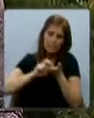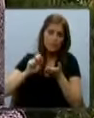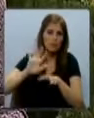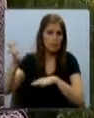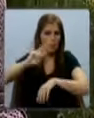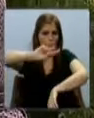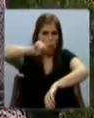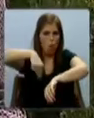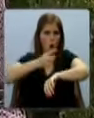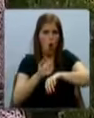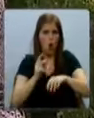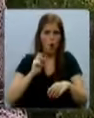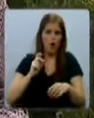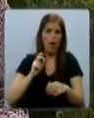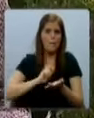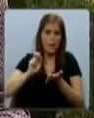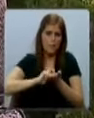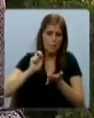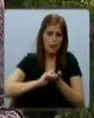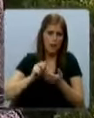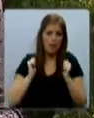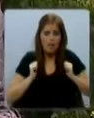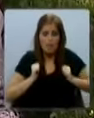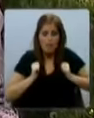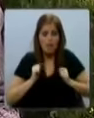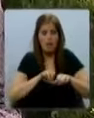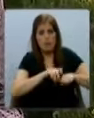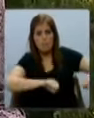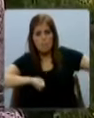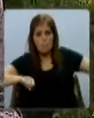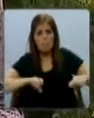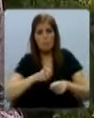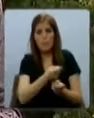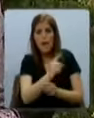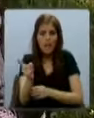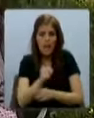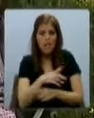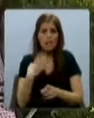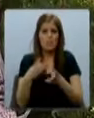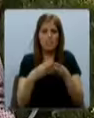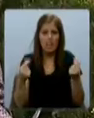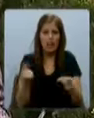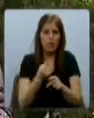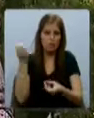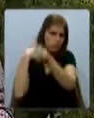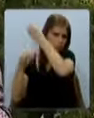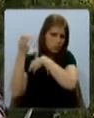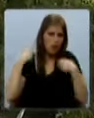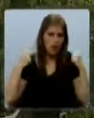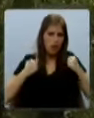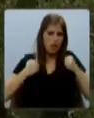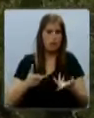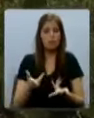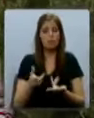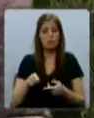hora a pé, com carga às costas, mangueiras, também vários material de resgate, para chegar até este Poço do Mouro.